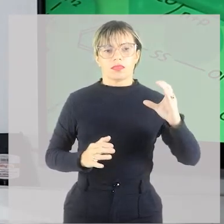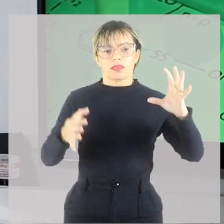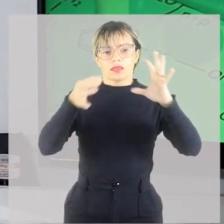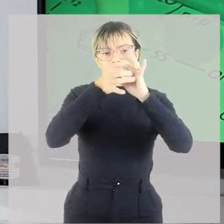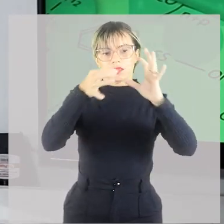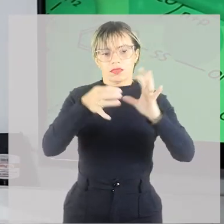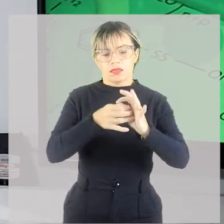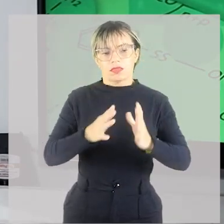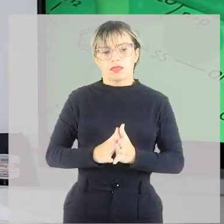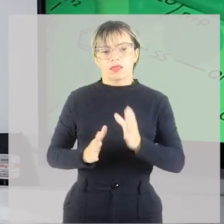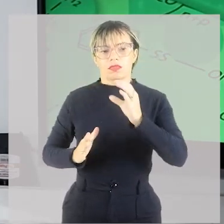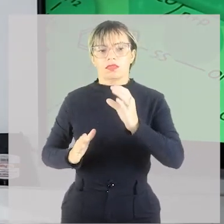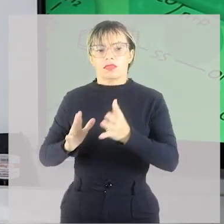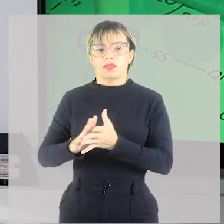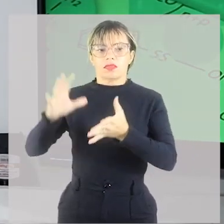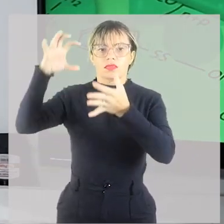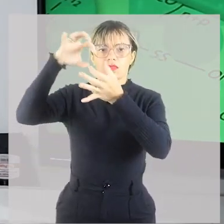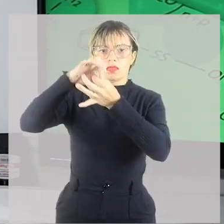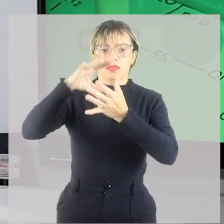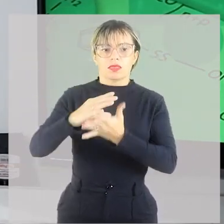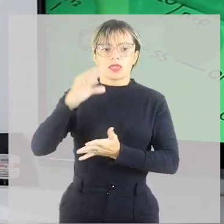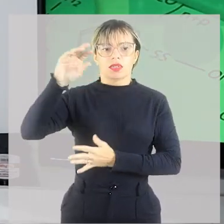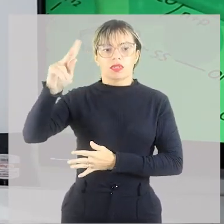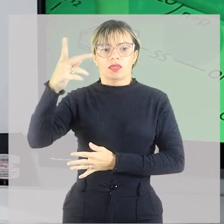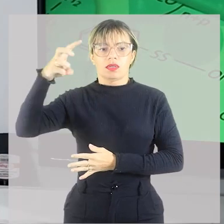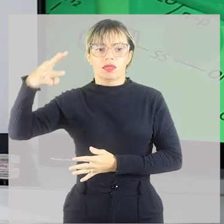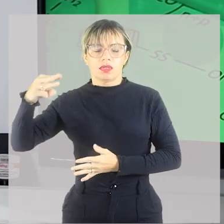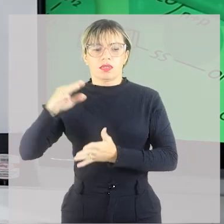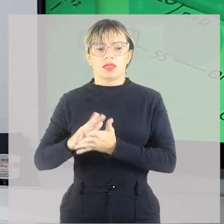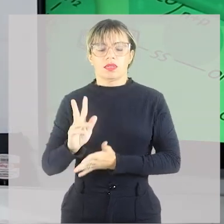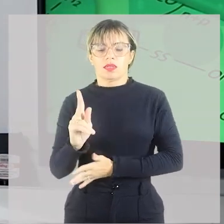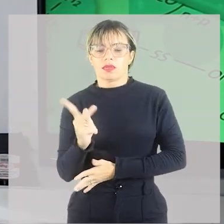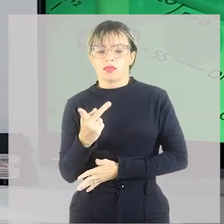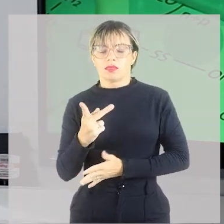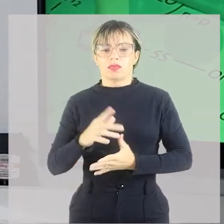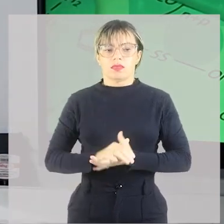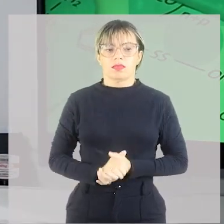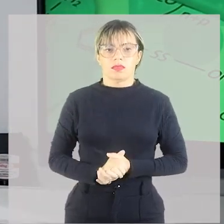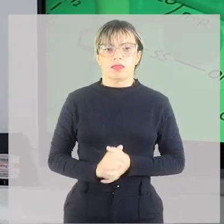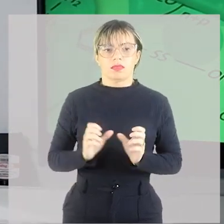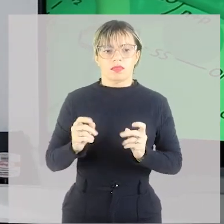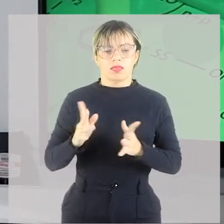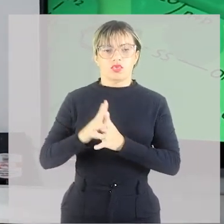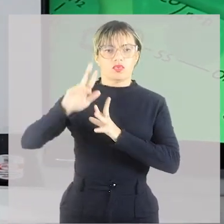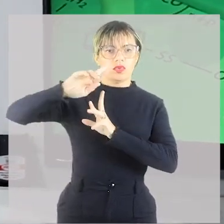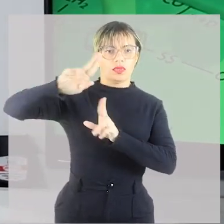Para cá, CH3. Para cá, hidrogênio.